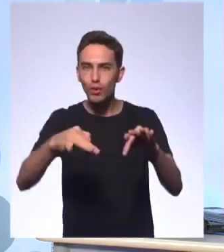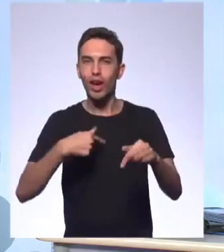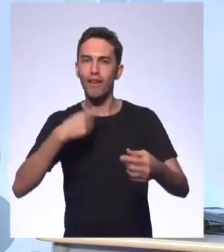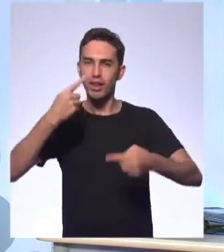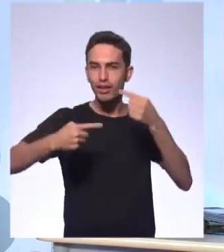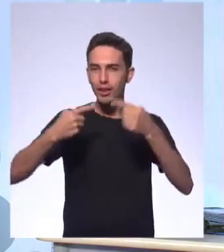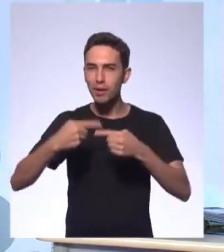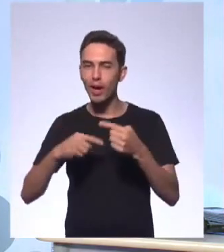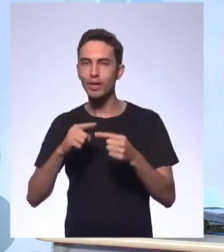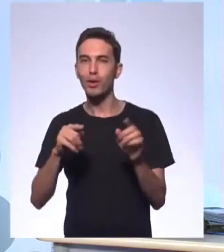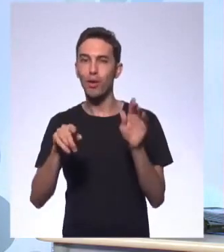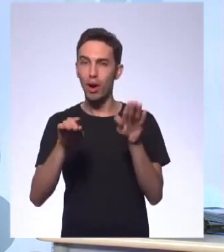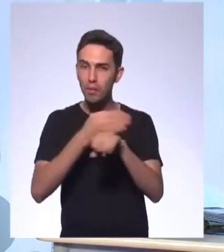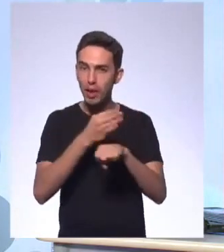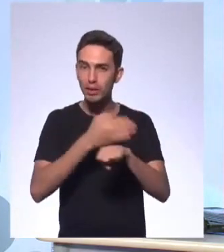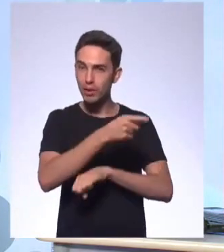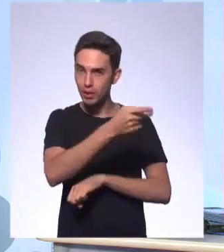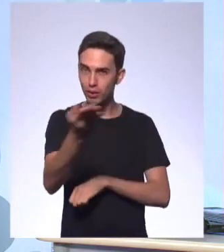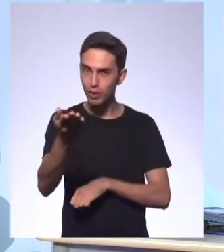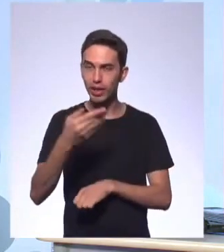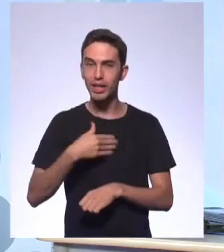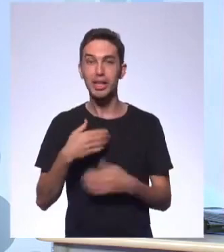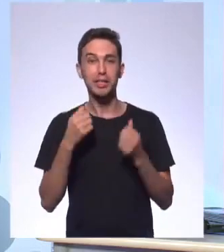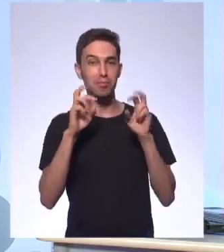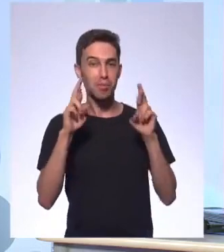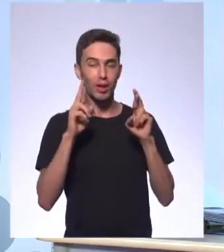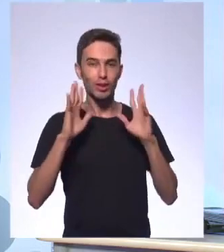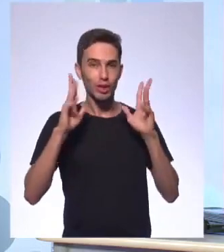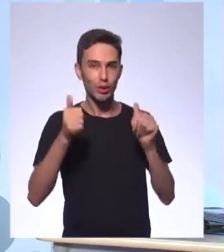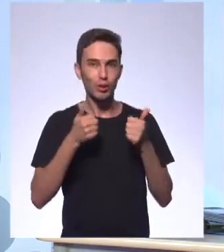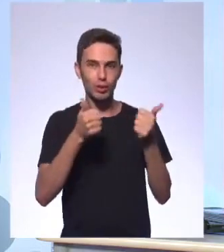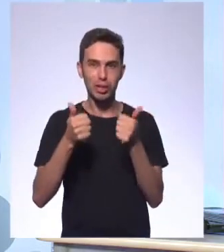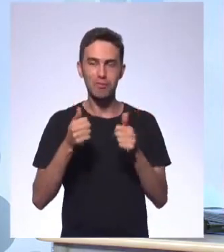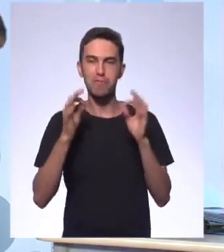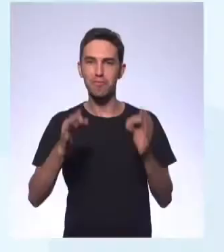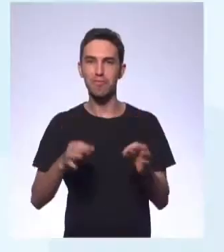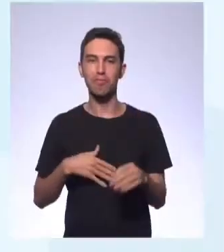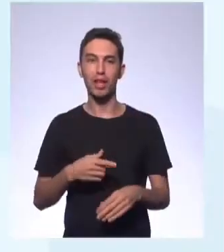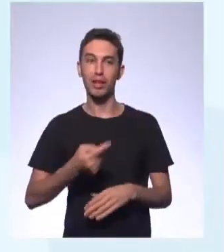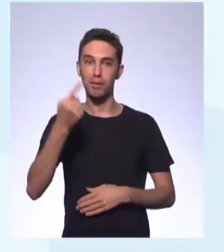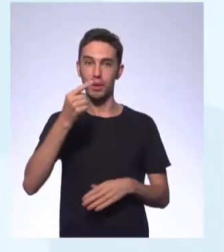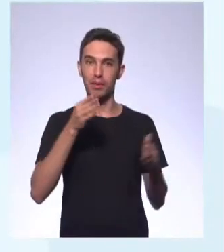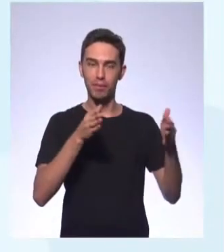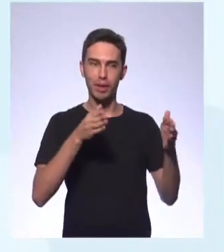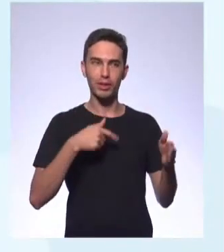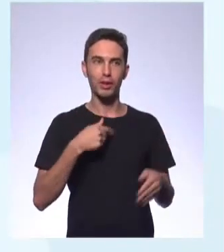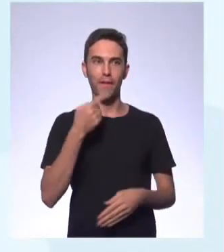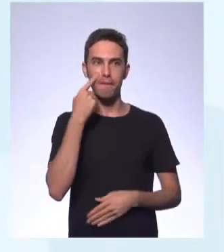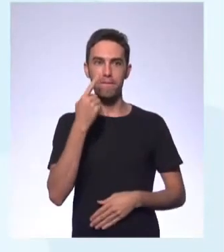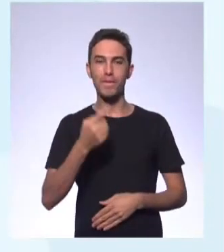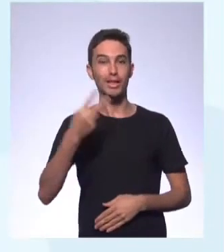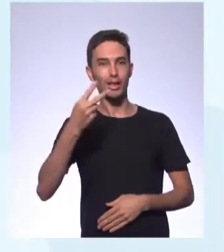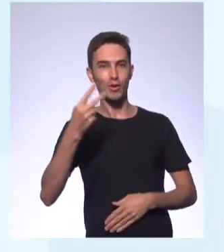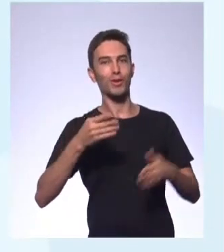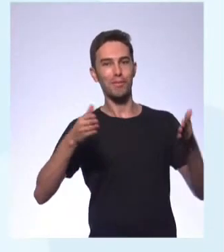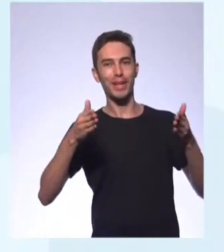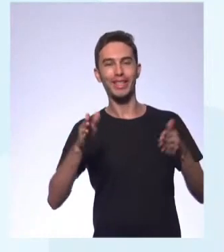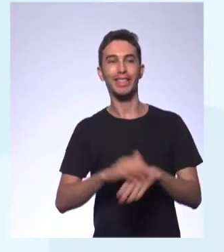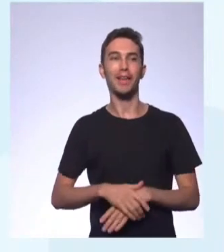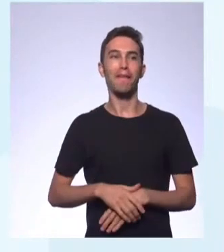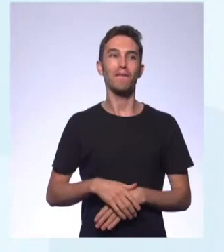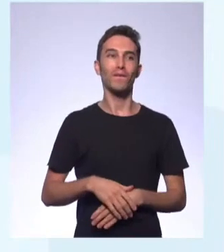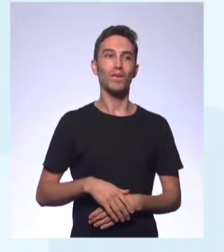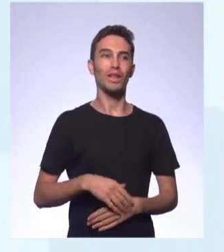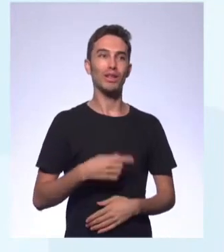debate com a participação de vocês. Espero que dê tudo certo. Então, vamos lá? Primeira parte da segunda parte. O único